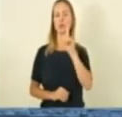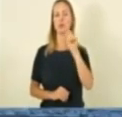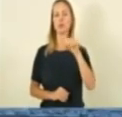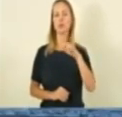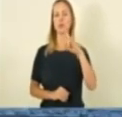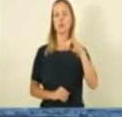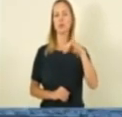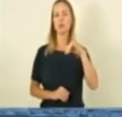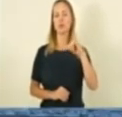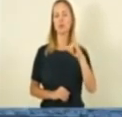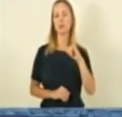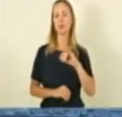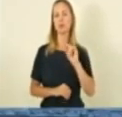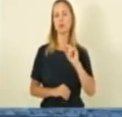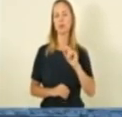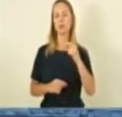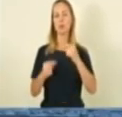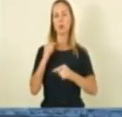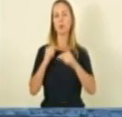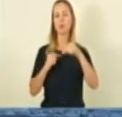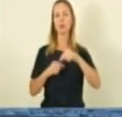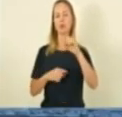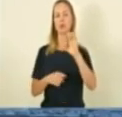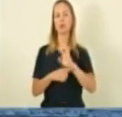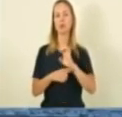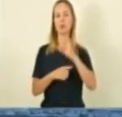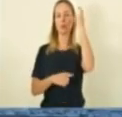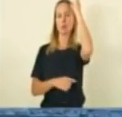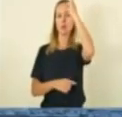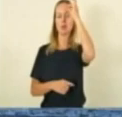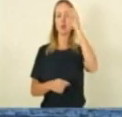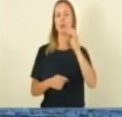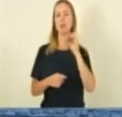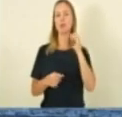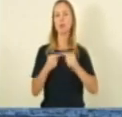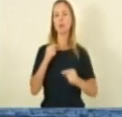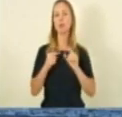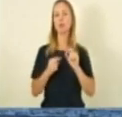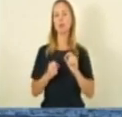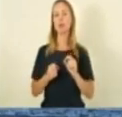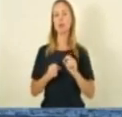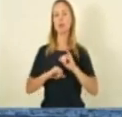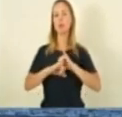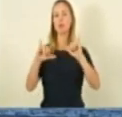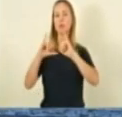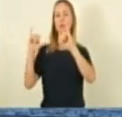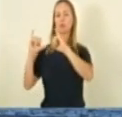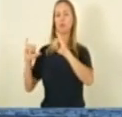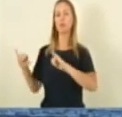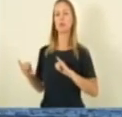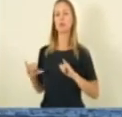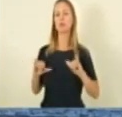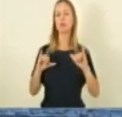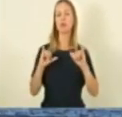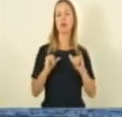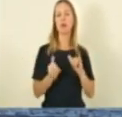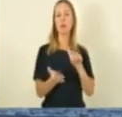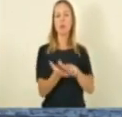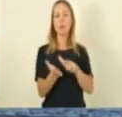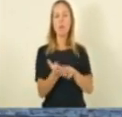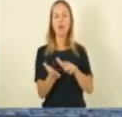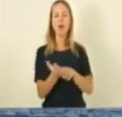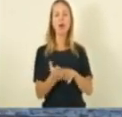a proibição, no âmbito do Estado do Espírito Santo, de distribuição de propagandas, panfletos